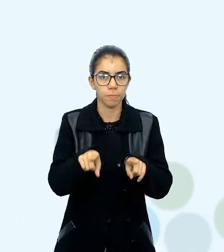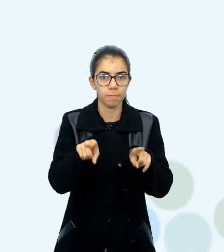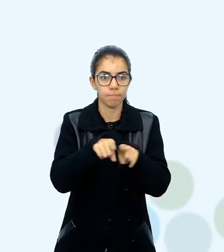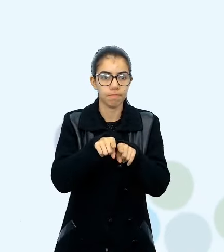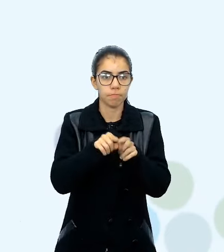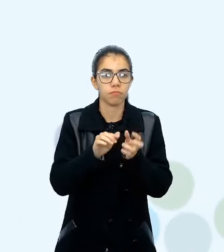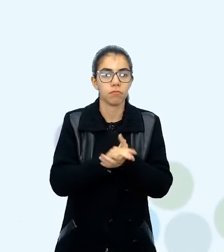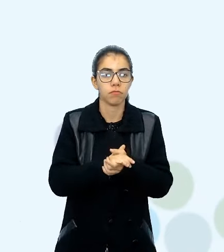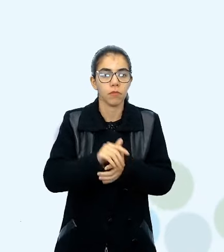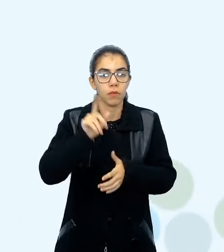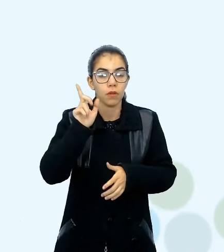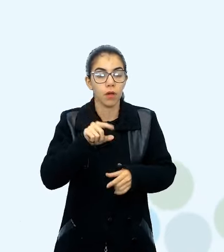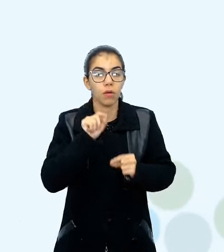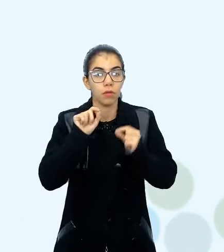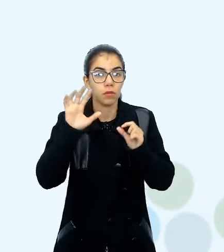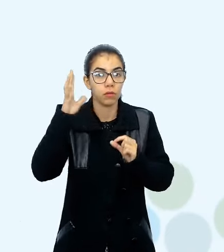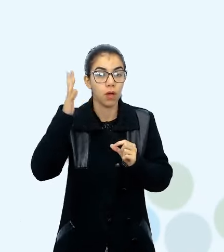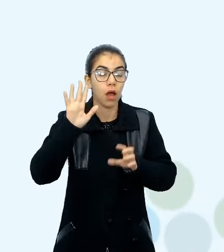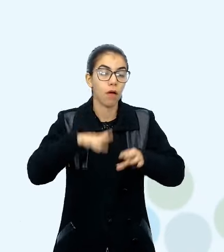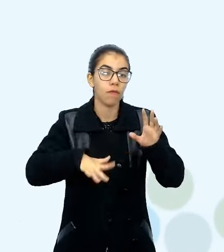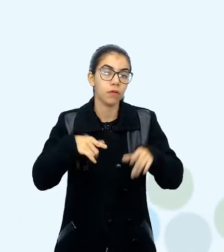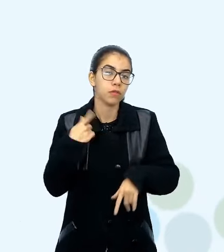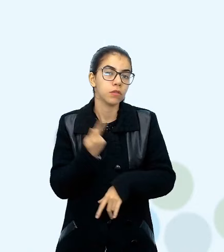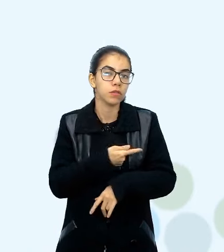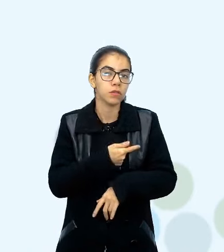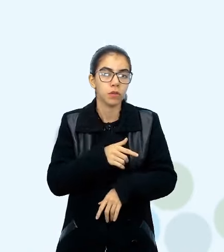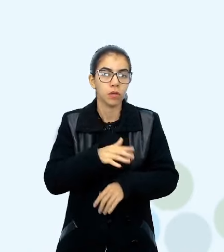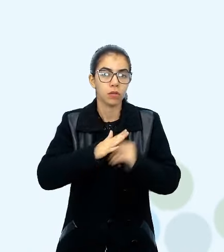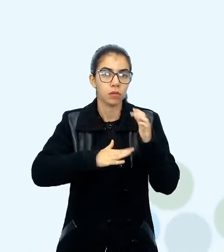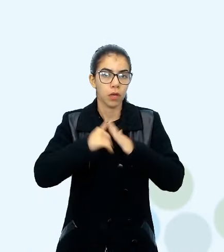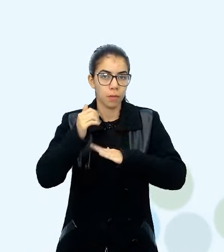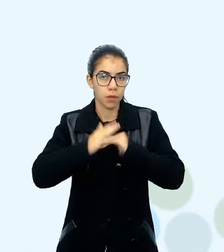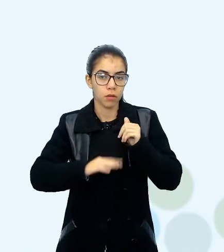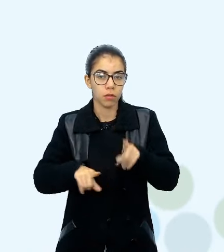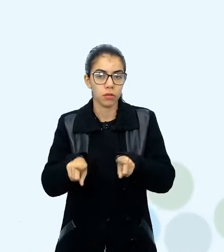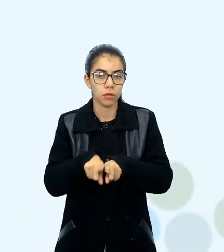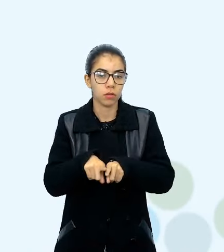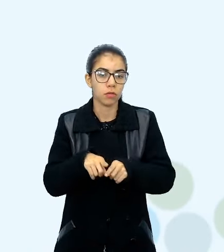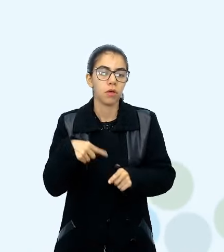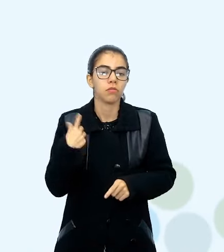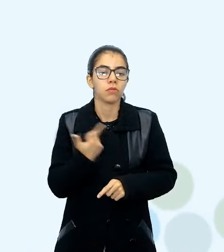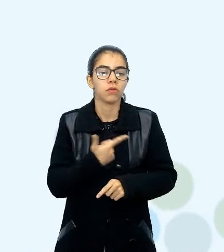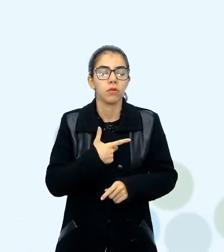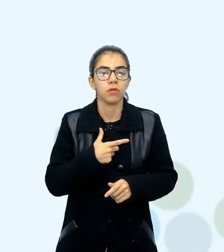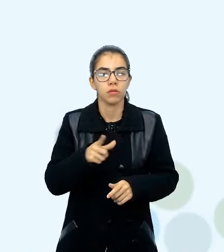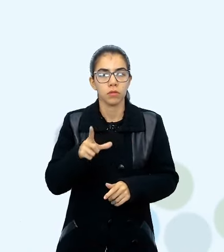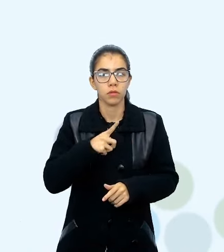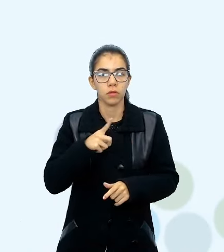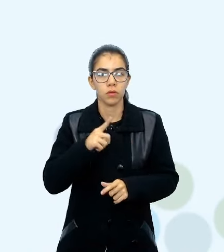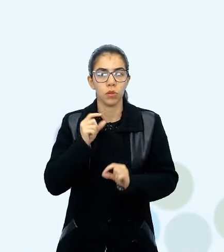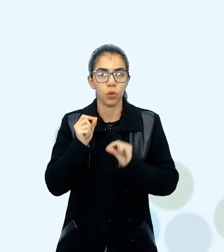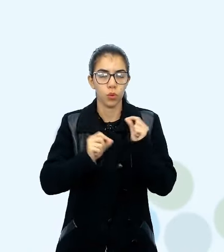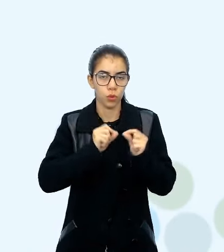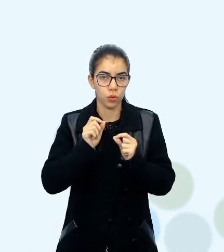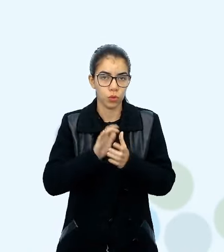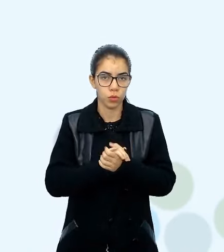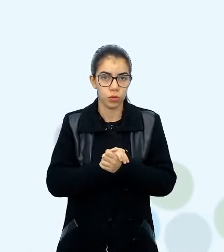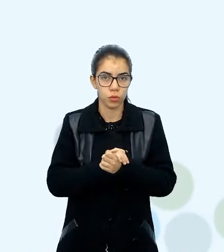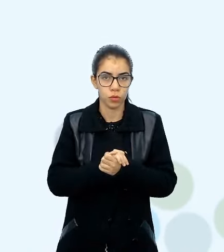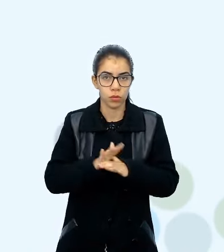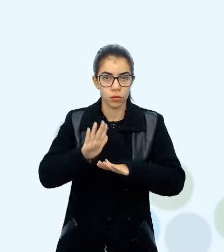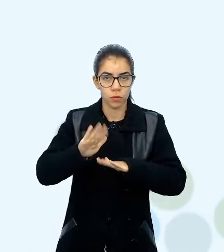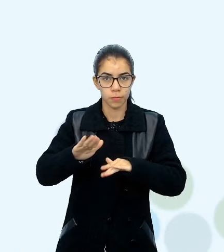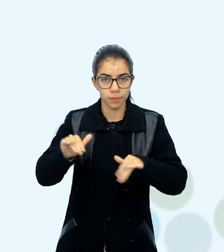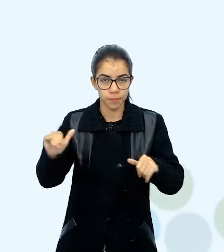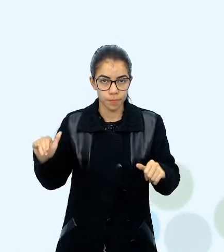Então, o que acontece, né? Quando a gente fala em habituação, né, a gente tem a criança, né,